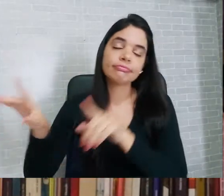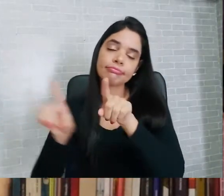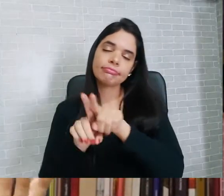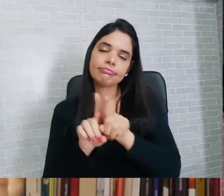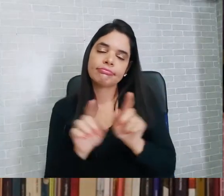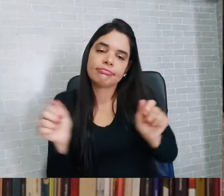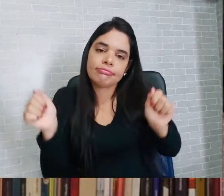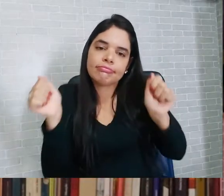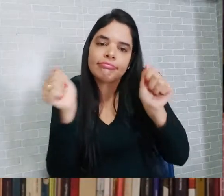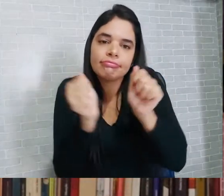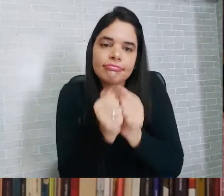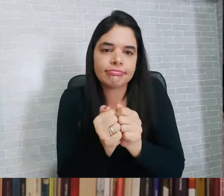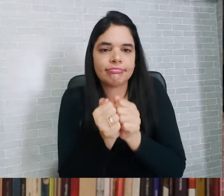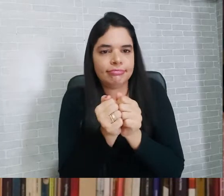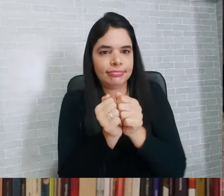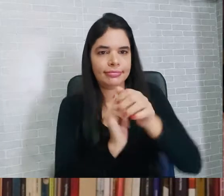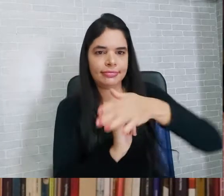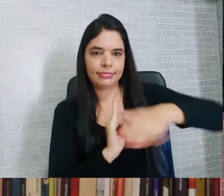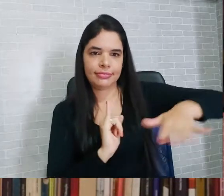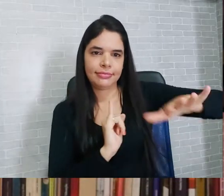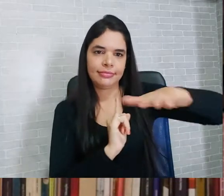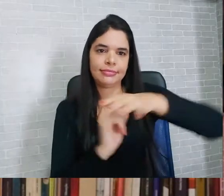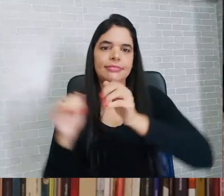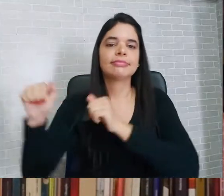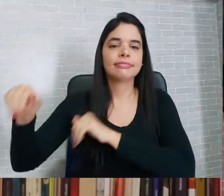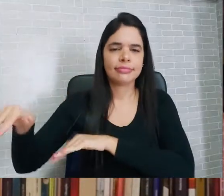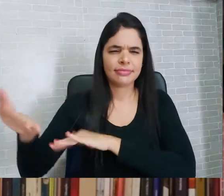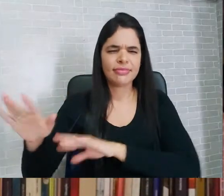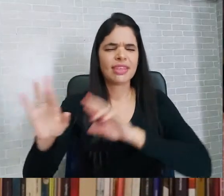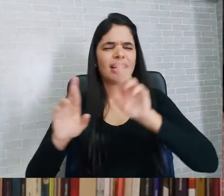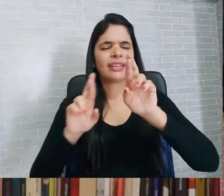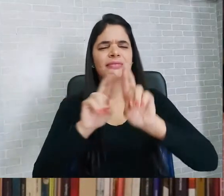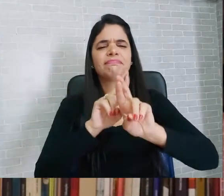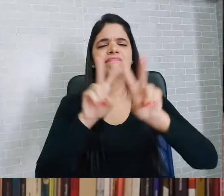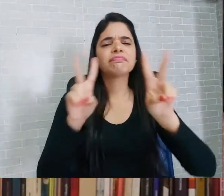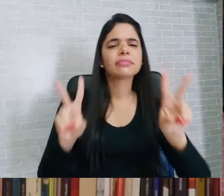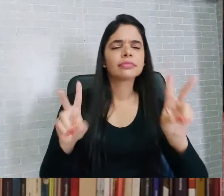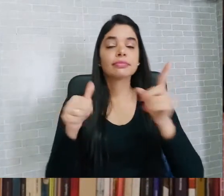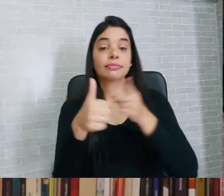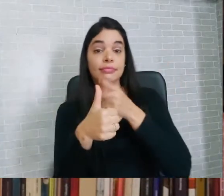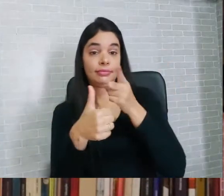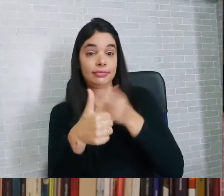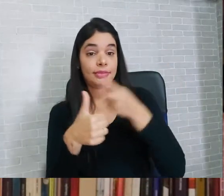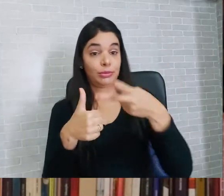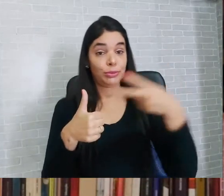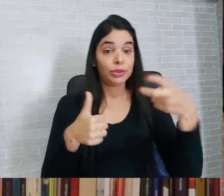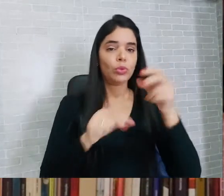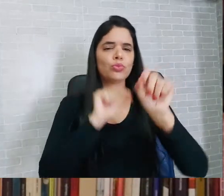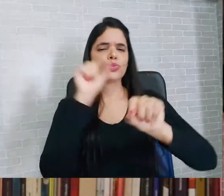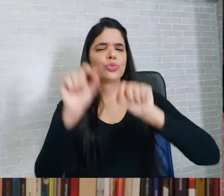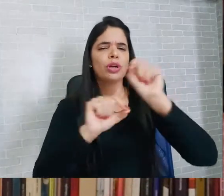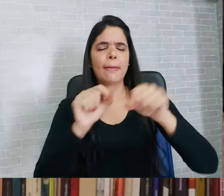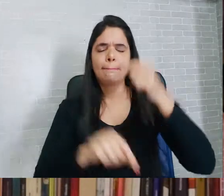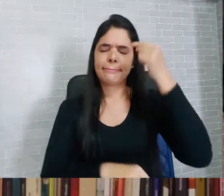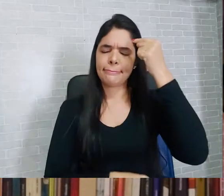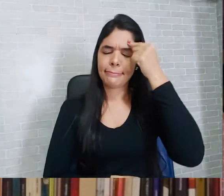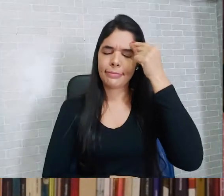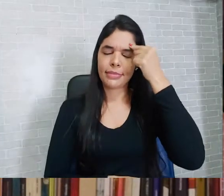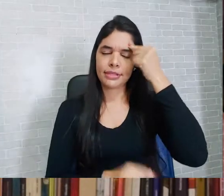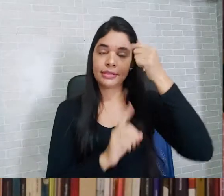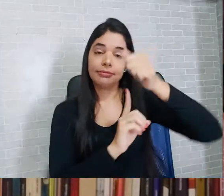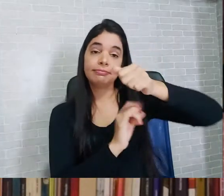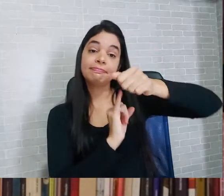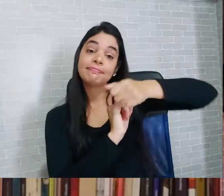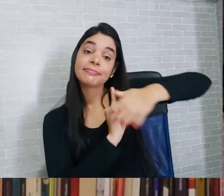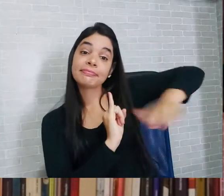Antilho Guianensis. Com relação às distinções, a primeira coisa que nós vamos ter em mente é que as Antilhas